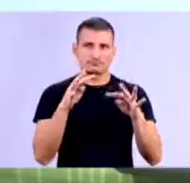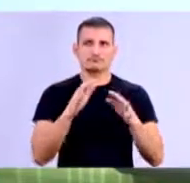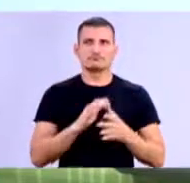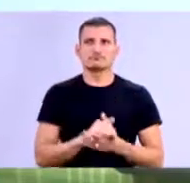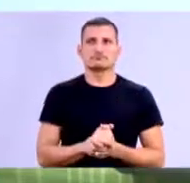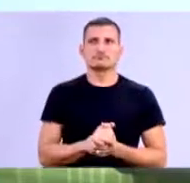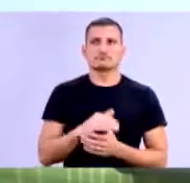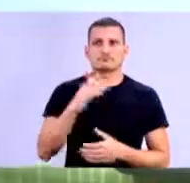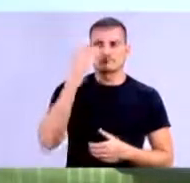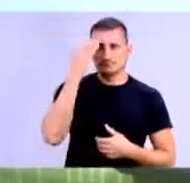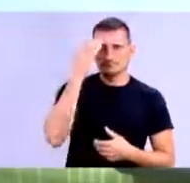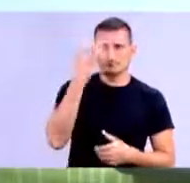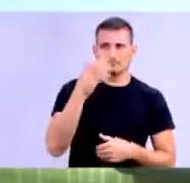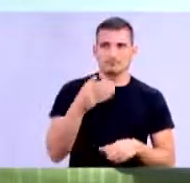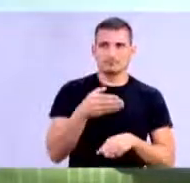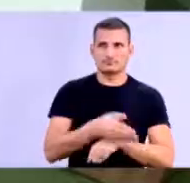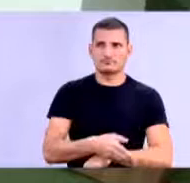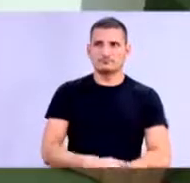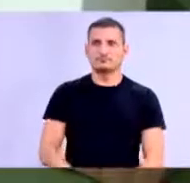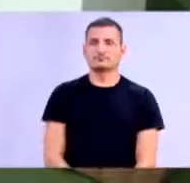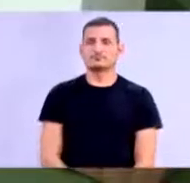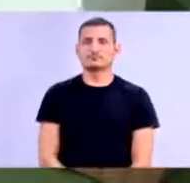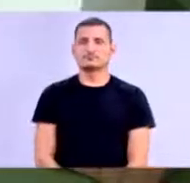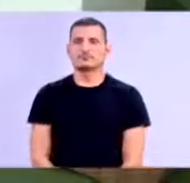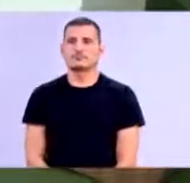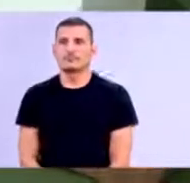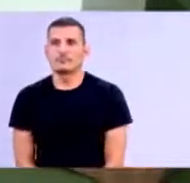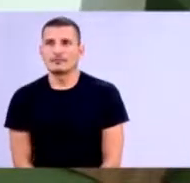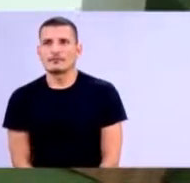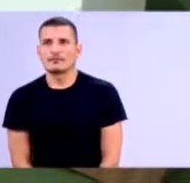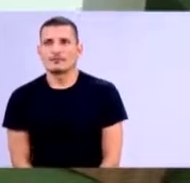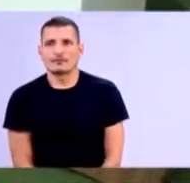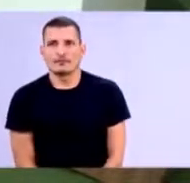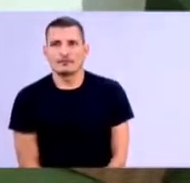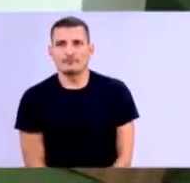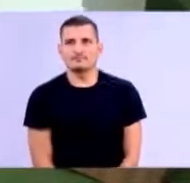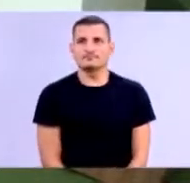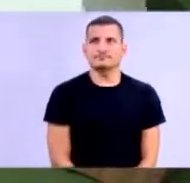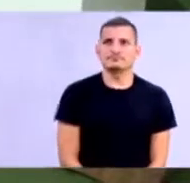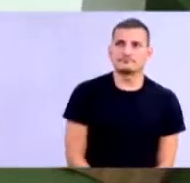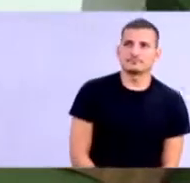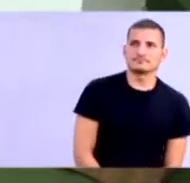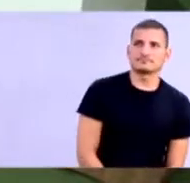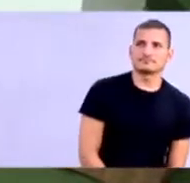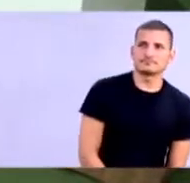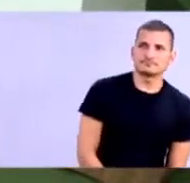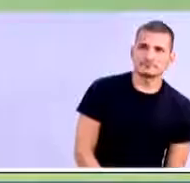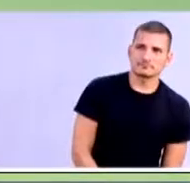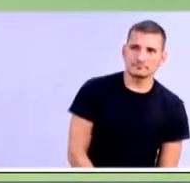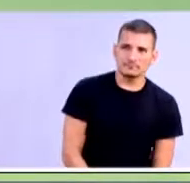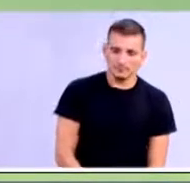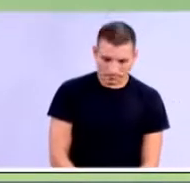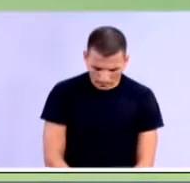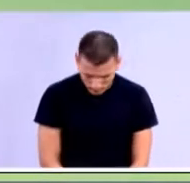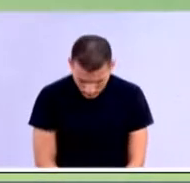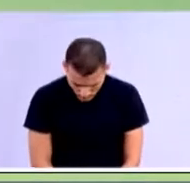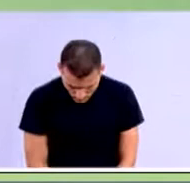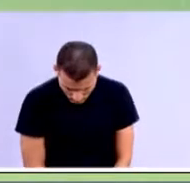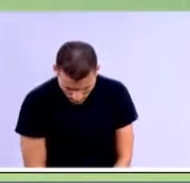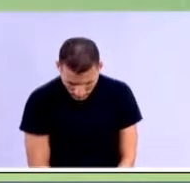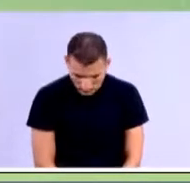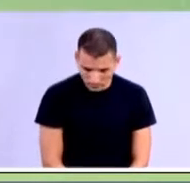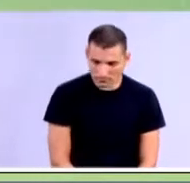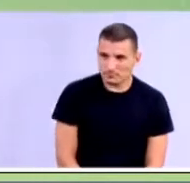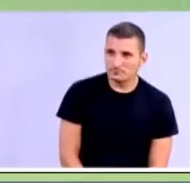a participação. Professora, vamos corrigir a primeira questão? Vamos lá, vamos corrigir. Olha só, o que você